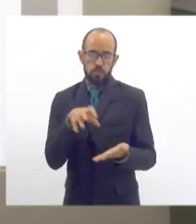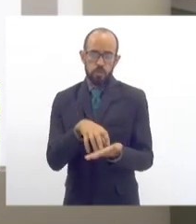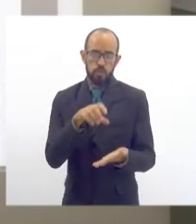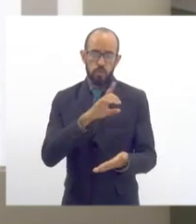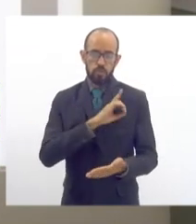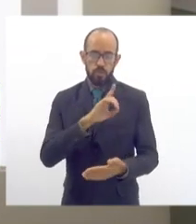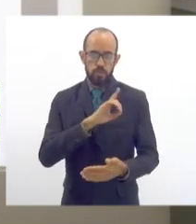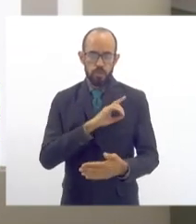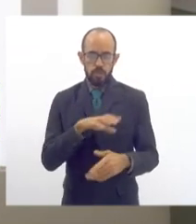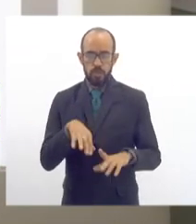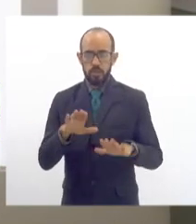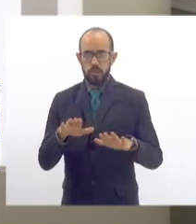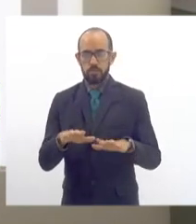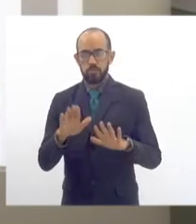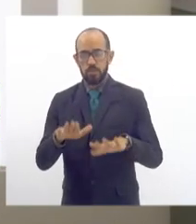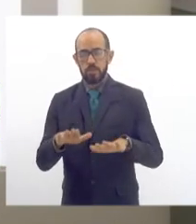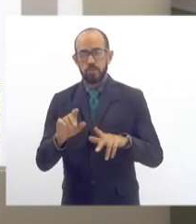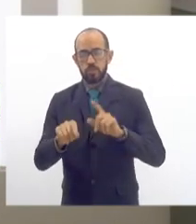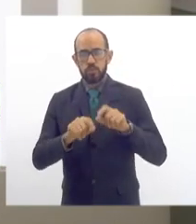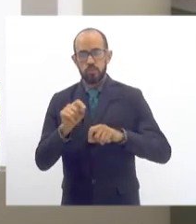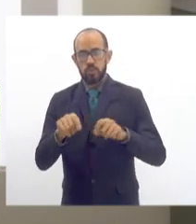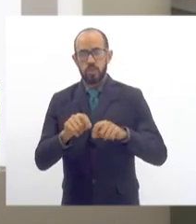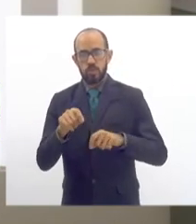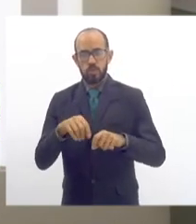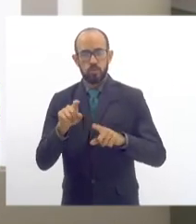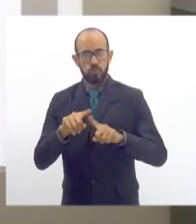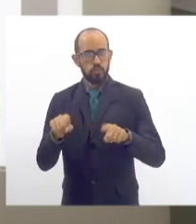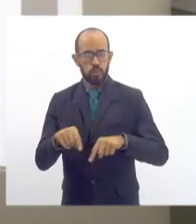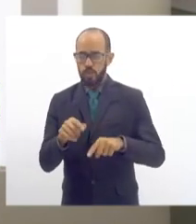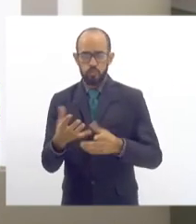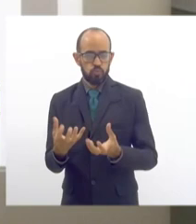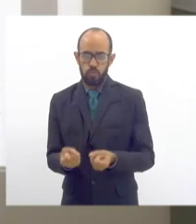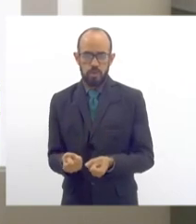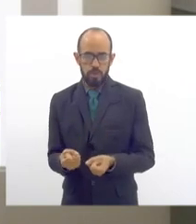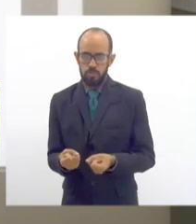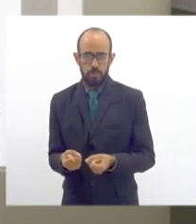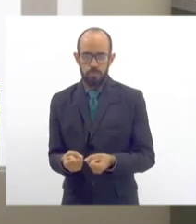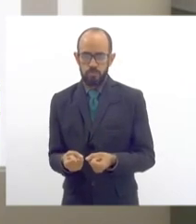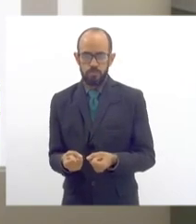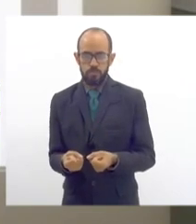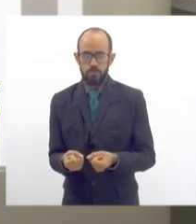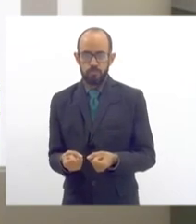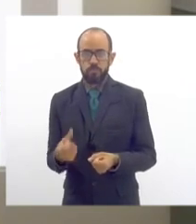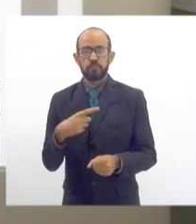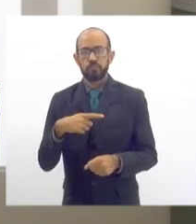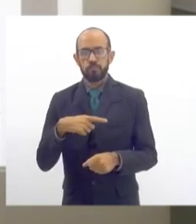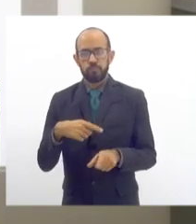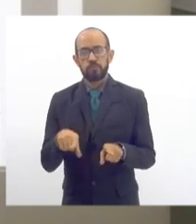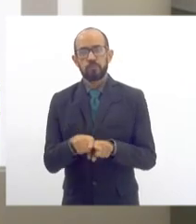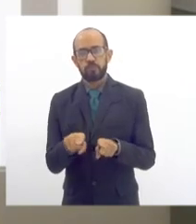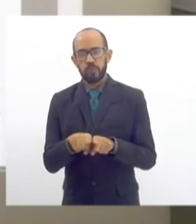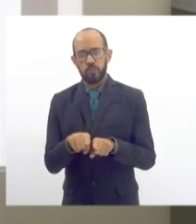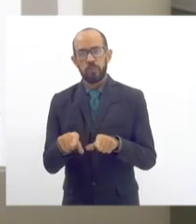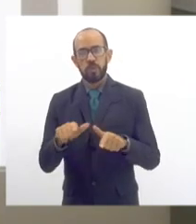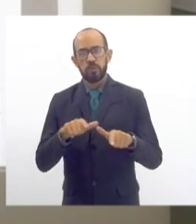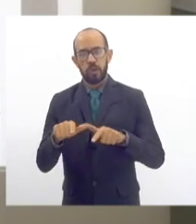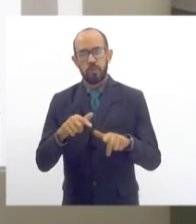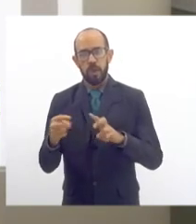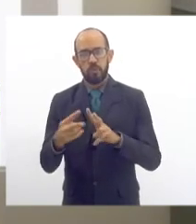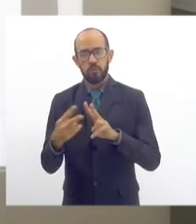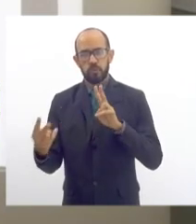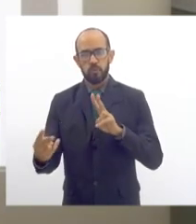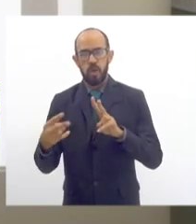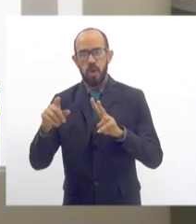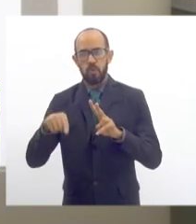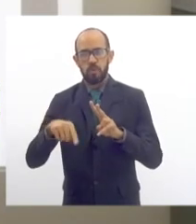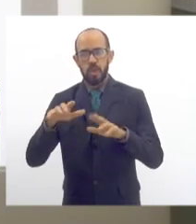e os servidores não recebem por isso. A gente também vê a previsão do teletrabalho, que é a